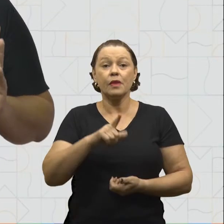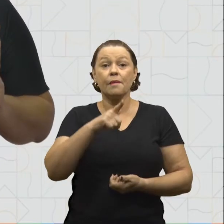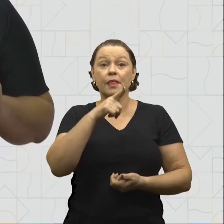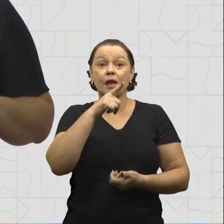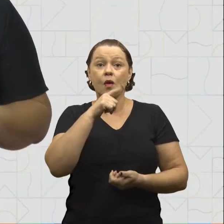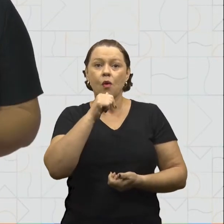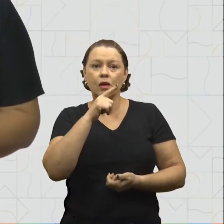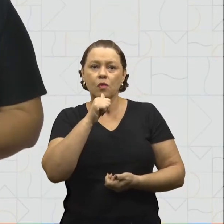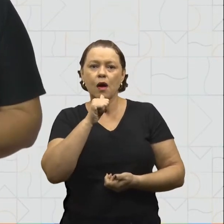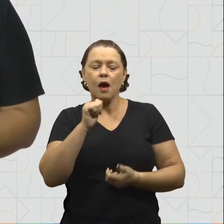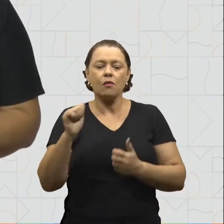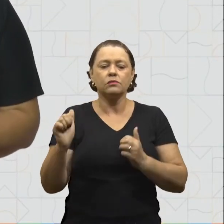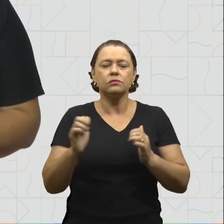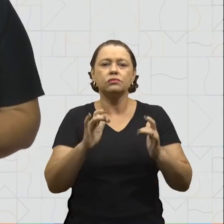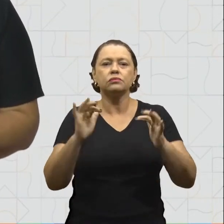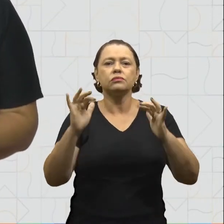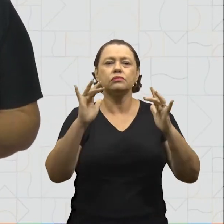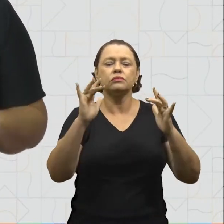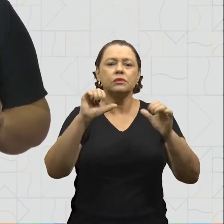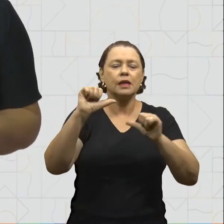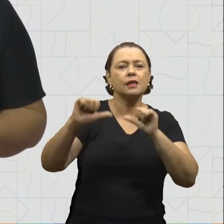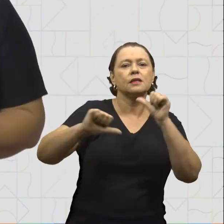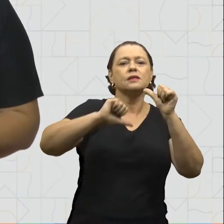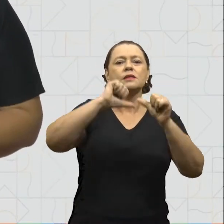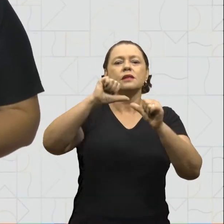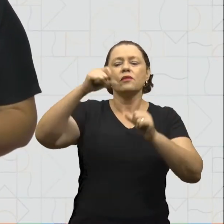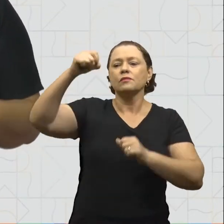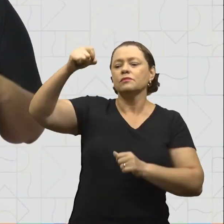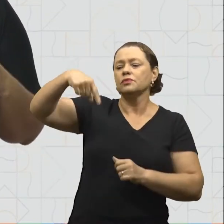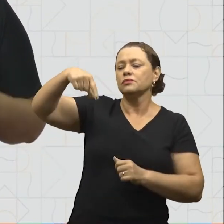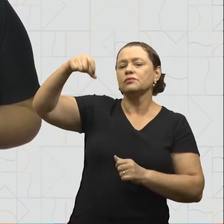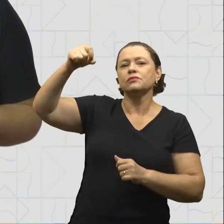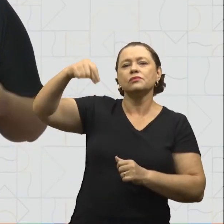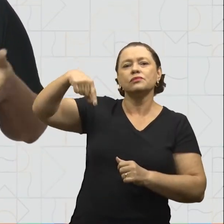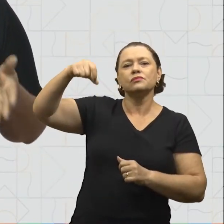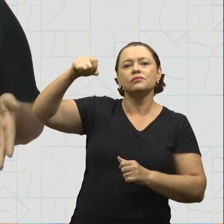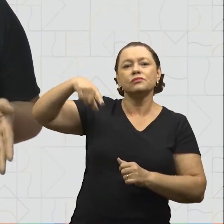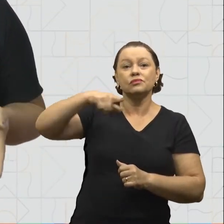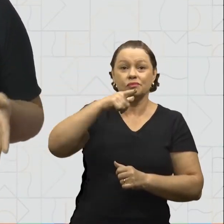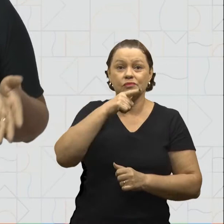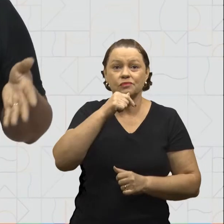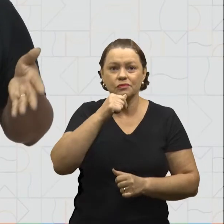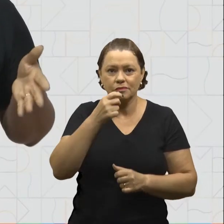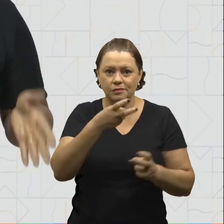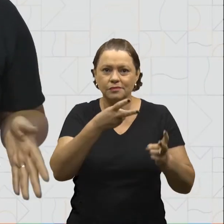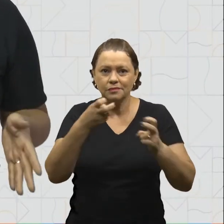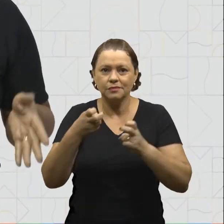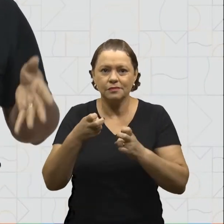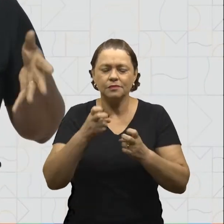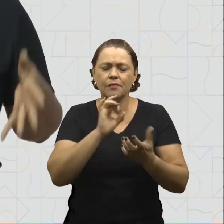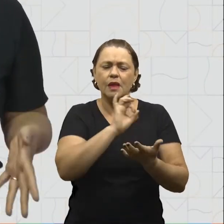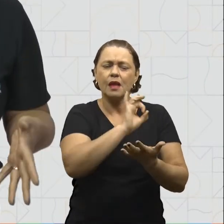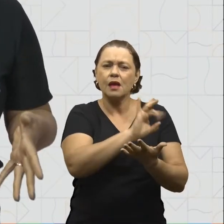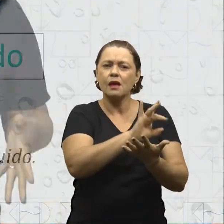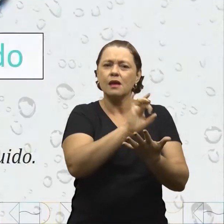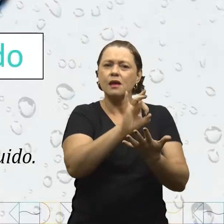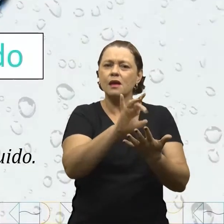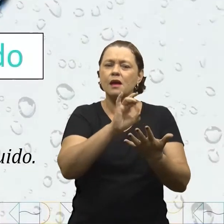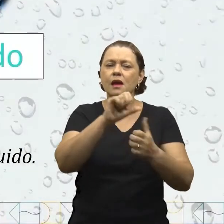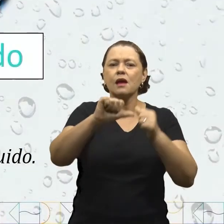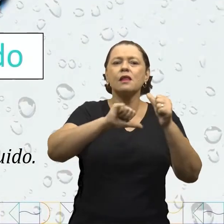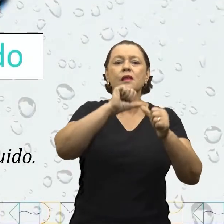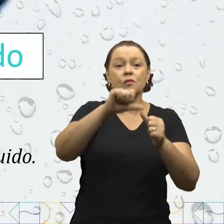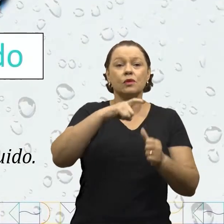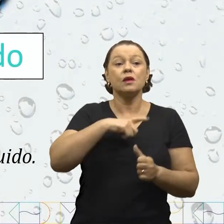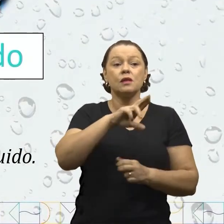panela, transforma-se em gotículas de água. Cada mudança de estado físico tem um nome.